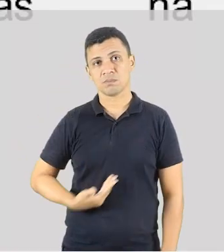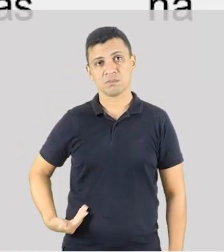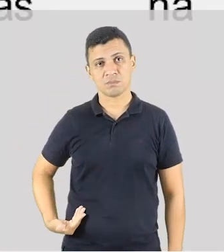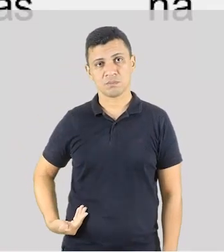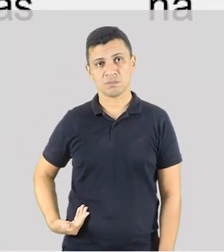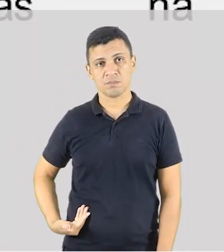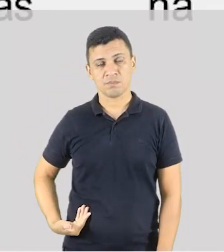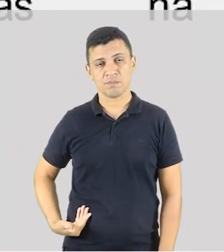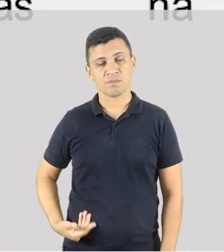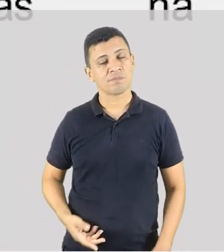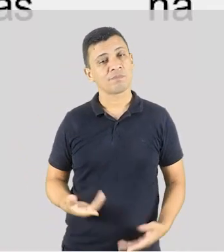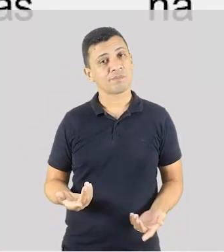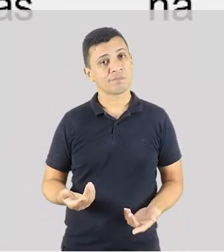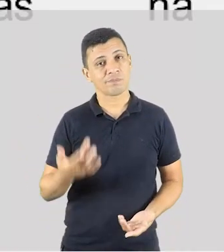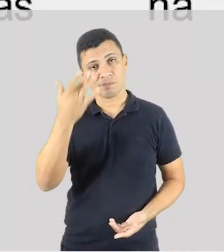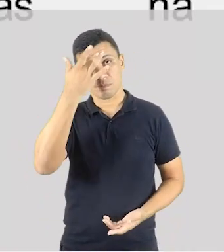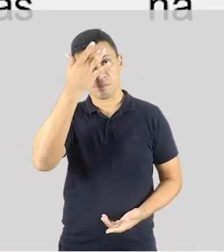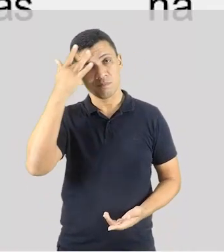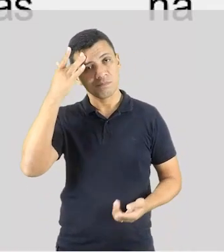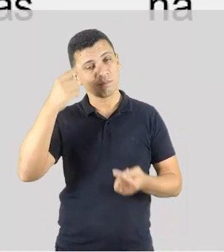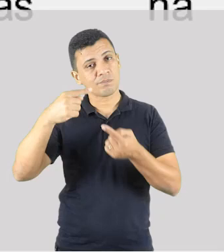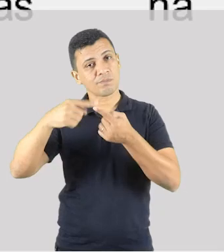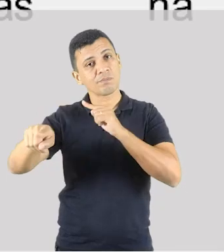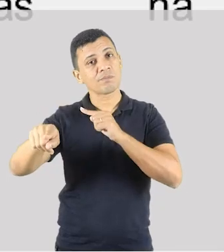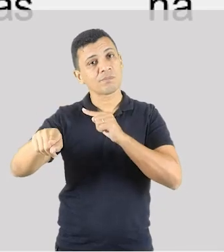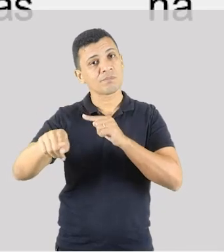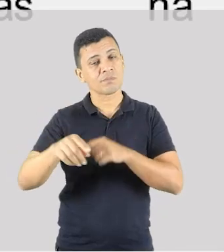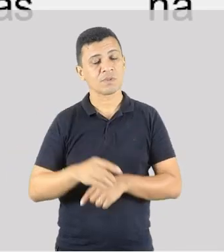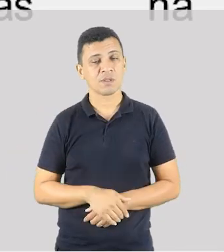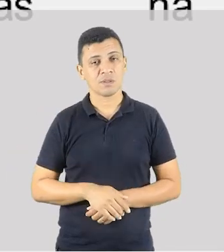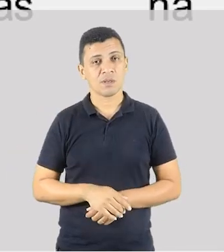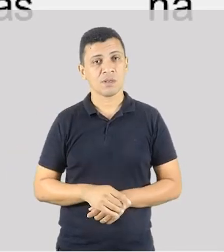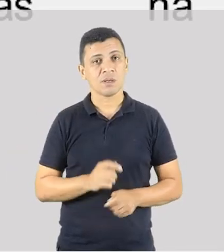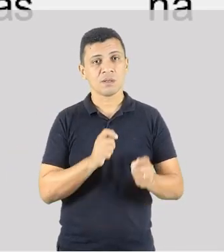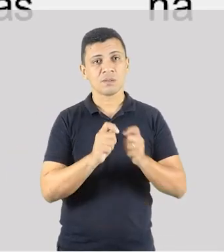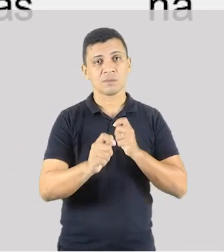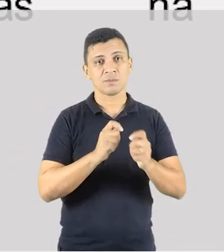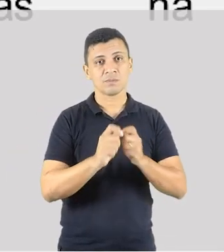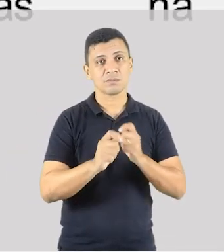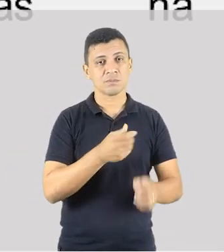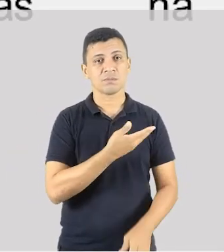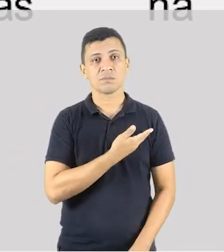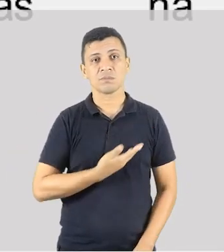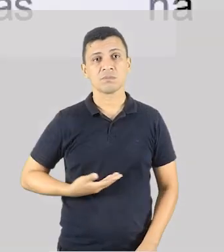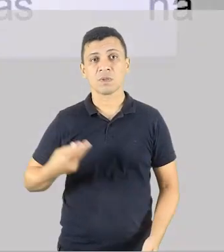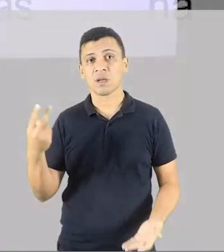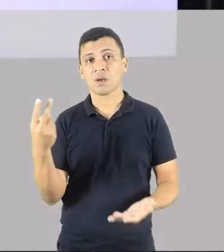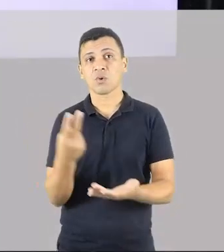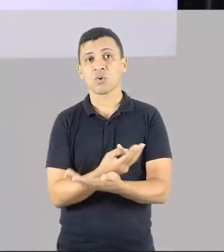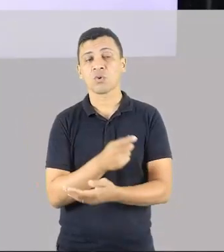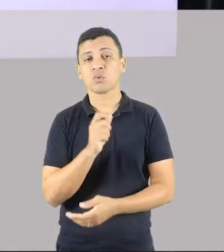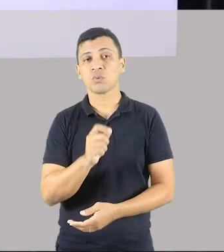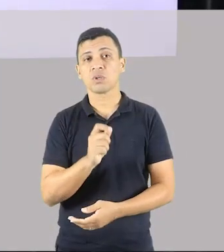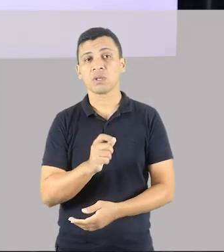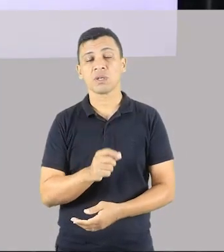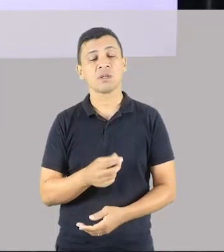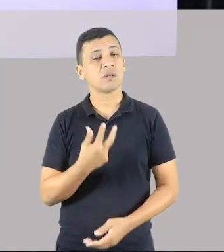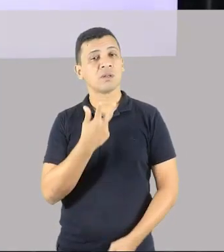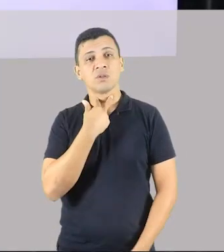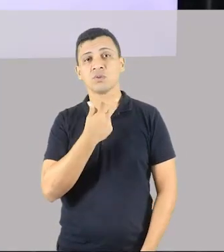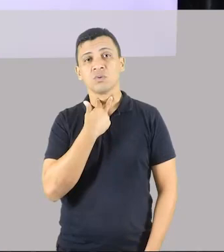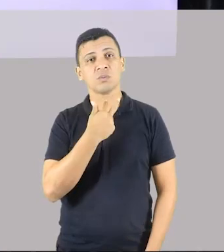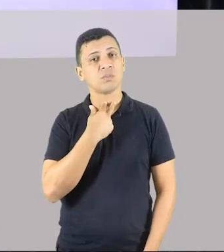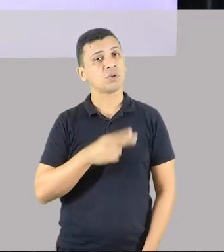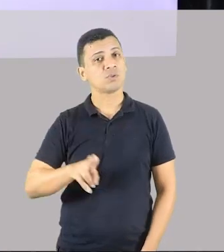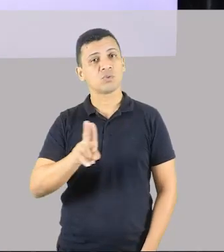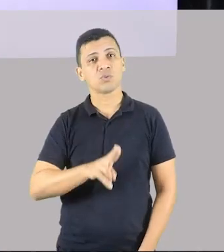está falando do princípio da impessoalidade. A administração pública ocorre de forma impessoal, não pode ser utilizado